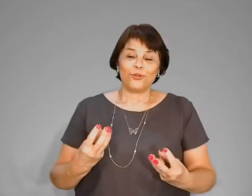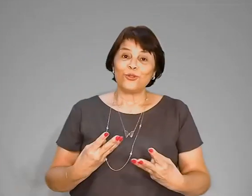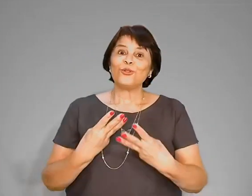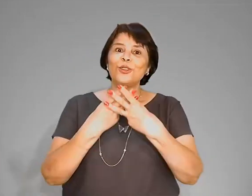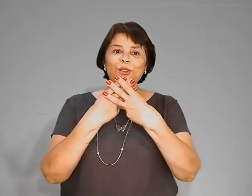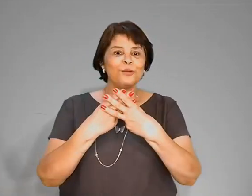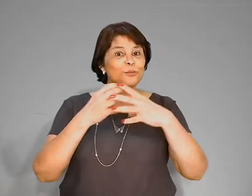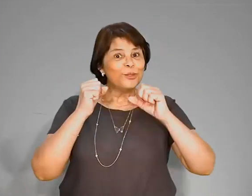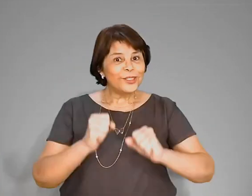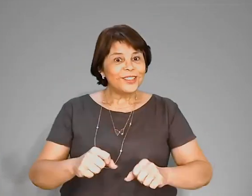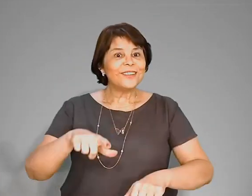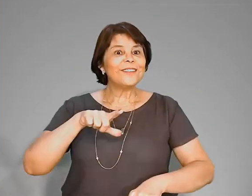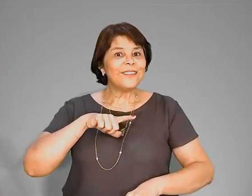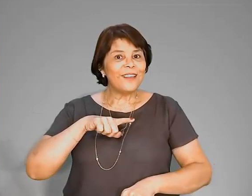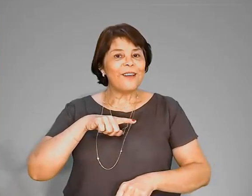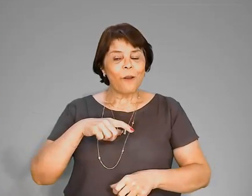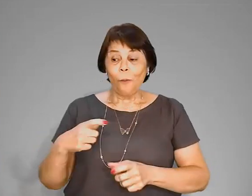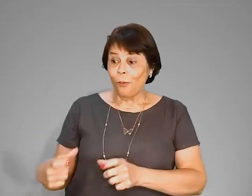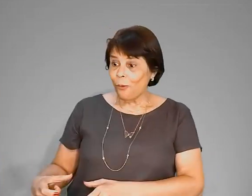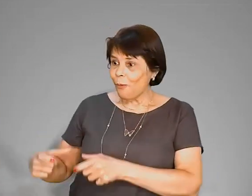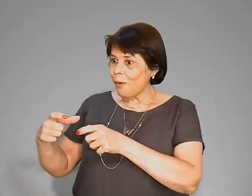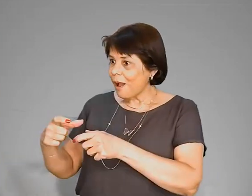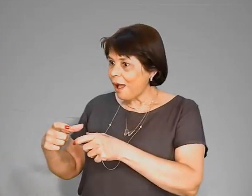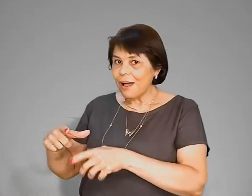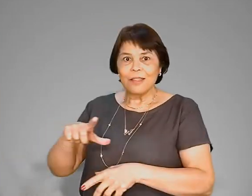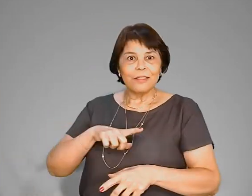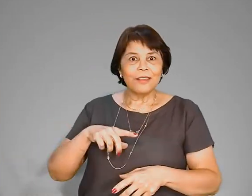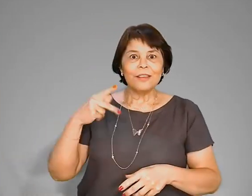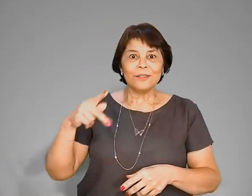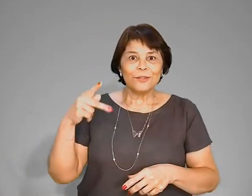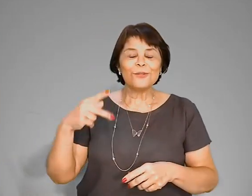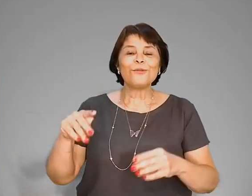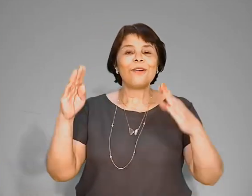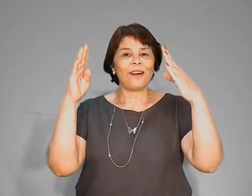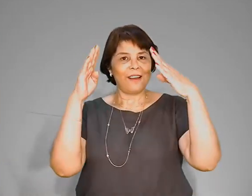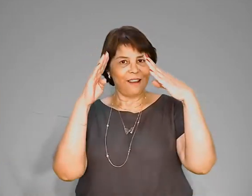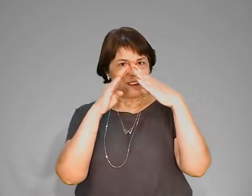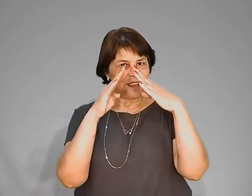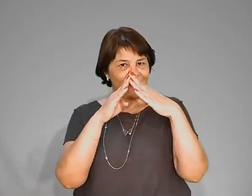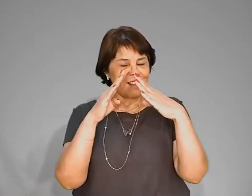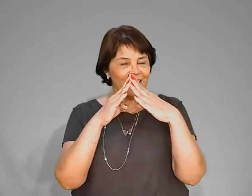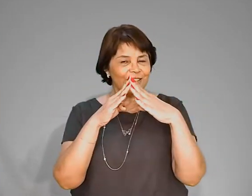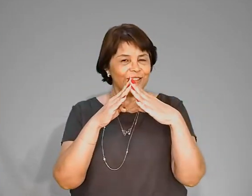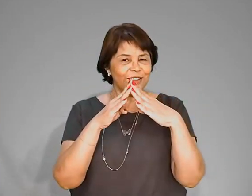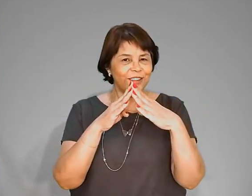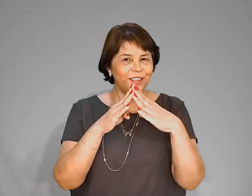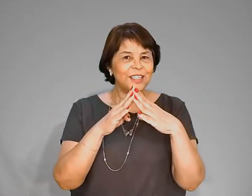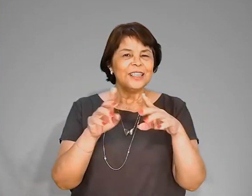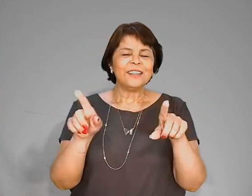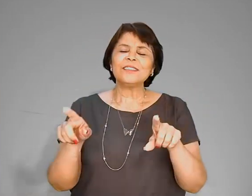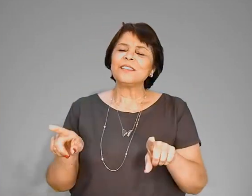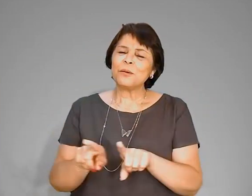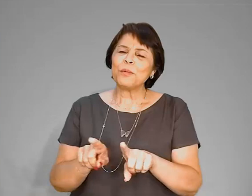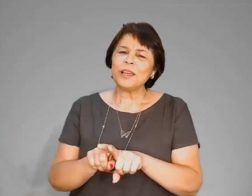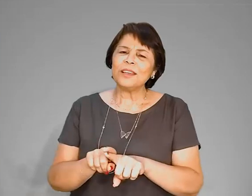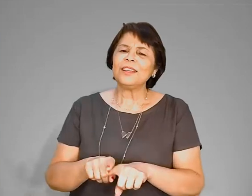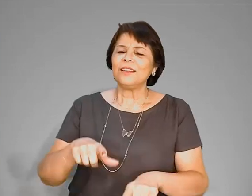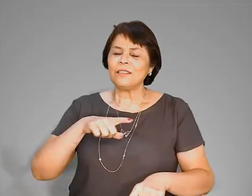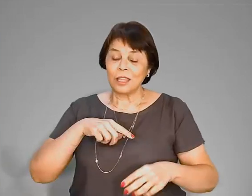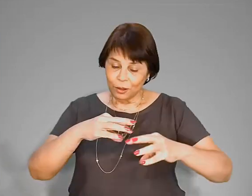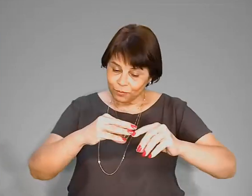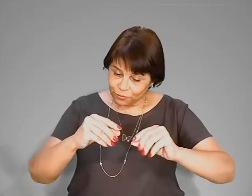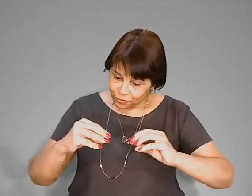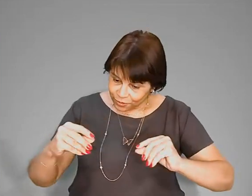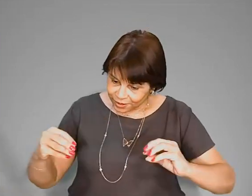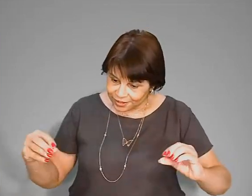casas, plantar as suas vinhas, garimpar o seu ouro, o seu cobre, o betume. Era uma terra